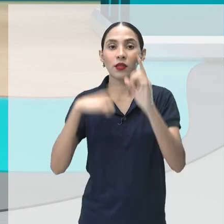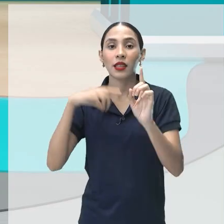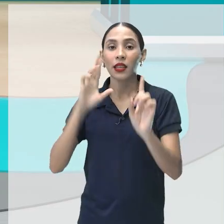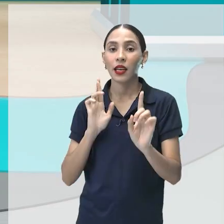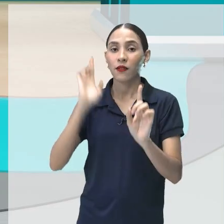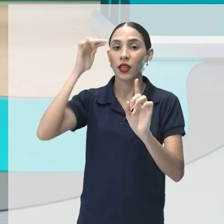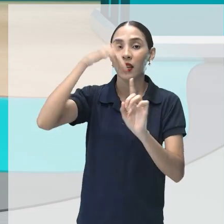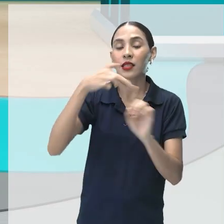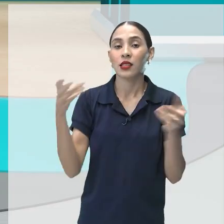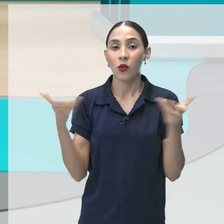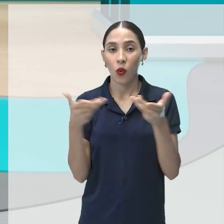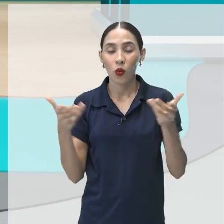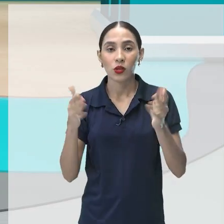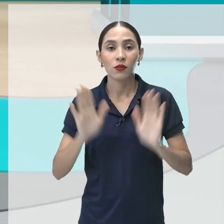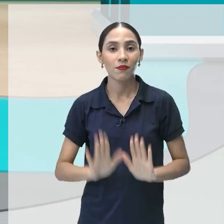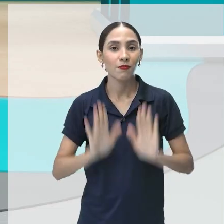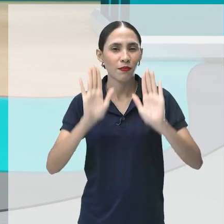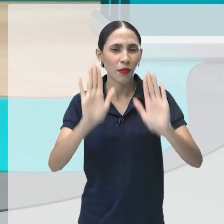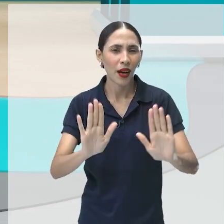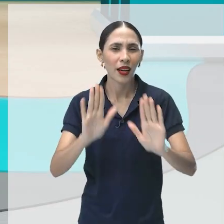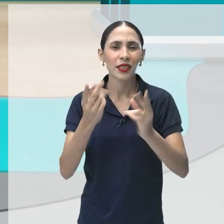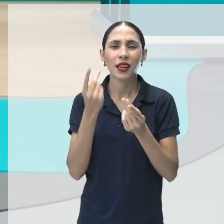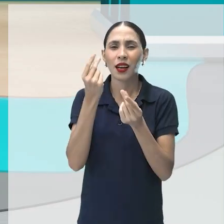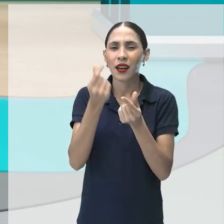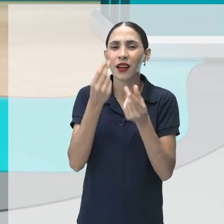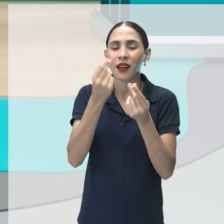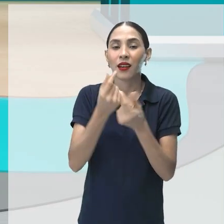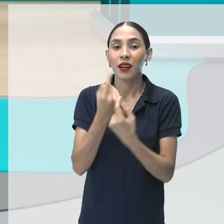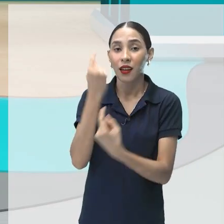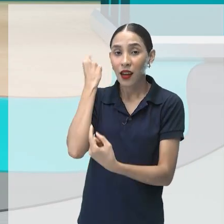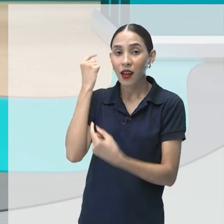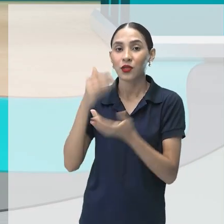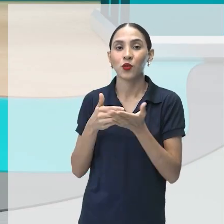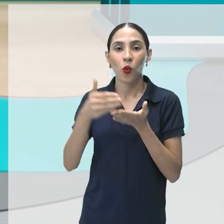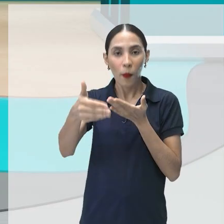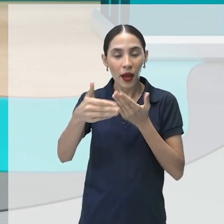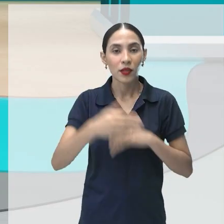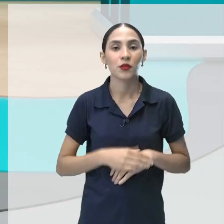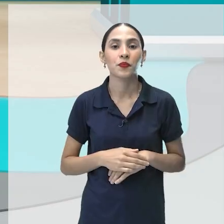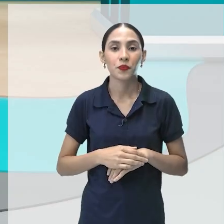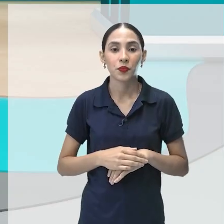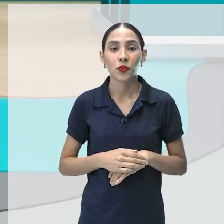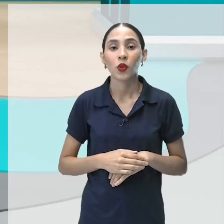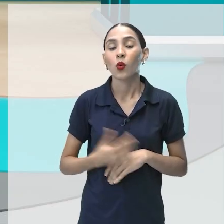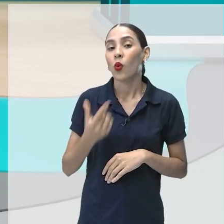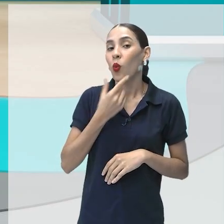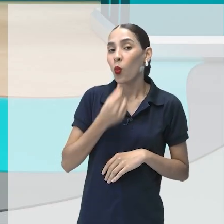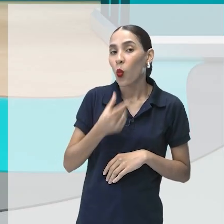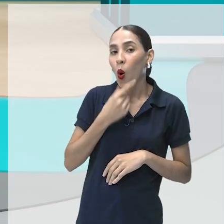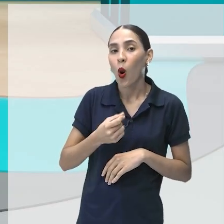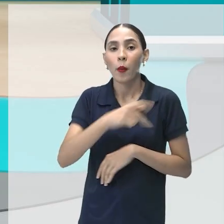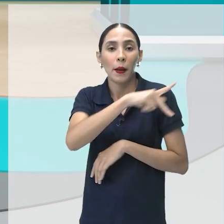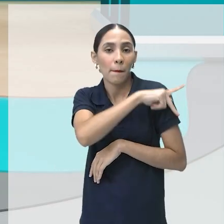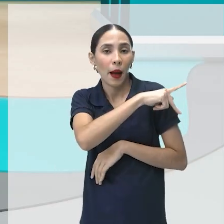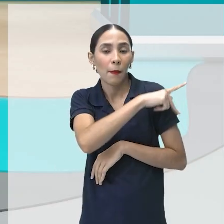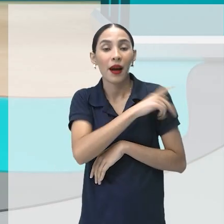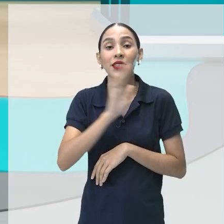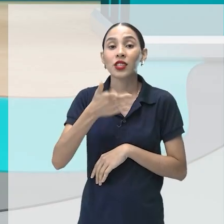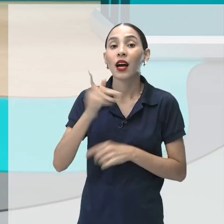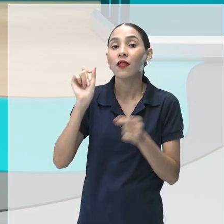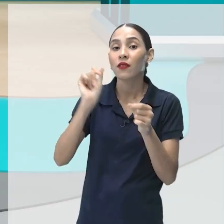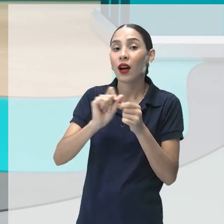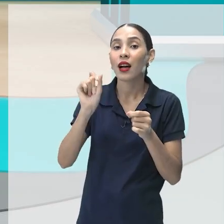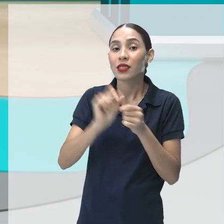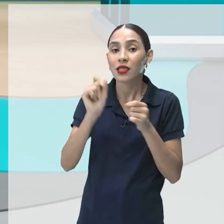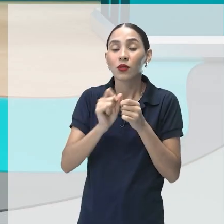dias atuais. Mas bem antes da Grécia Antiga, os homens pré-históricos eles já faziam